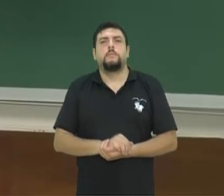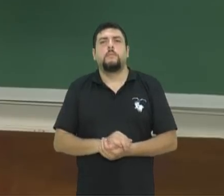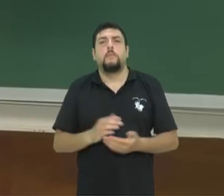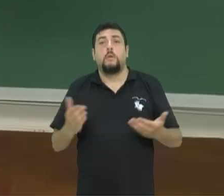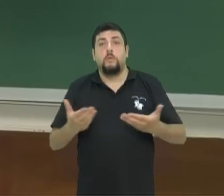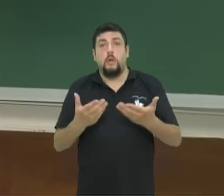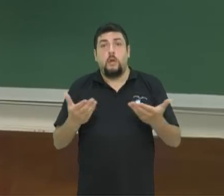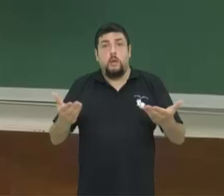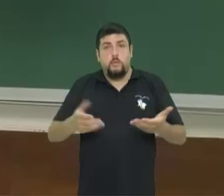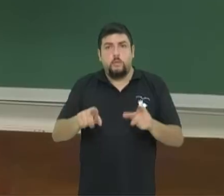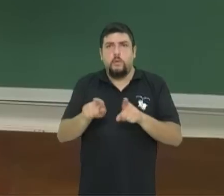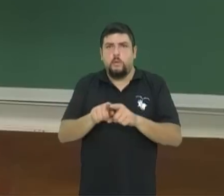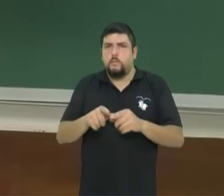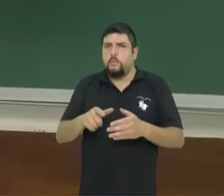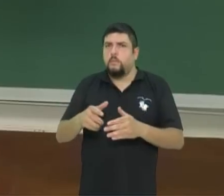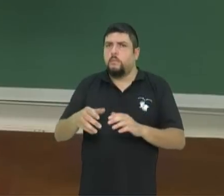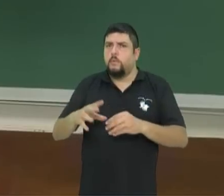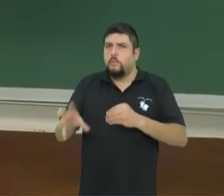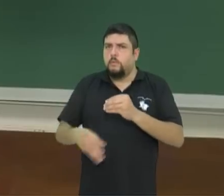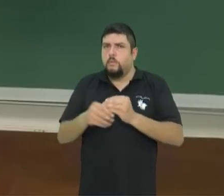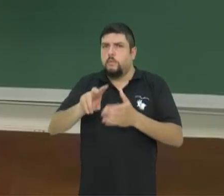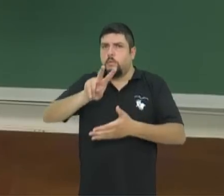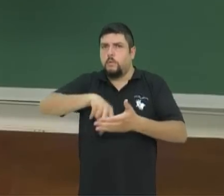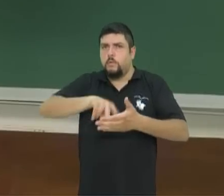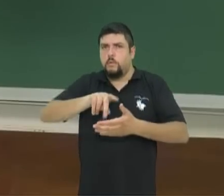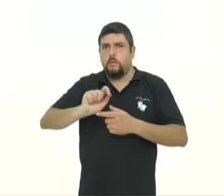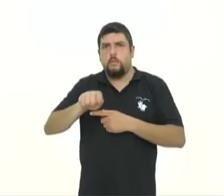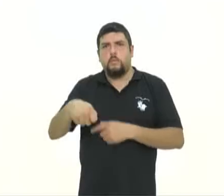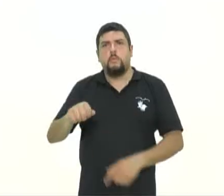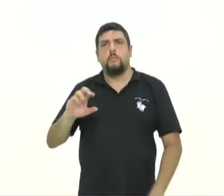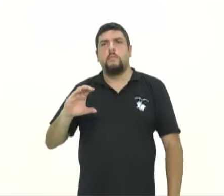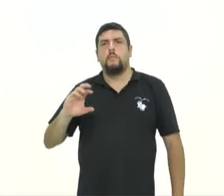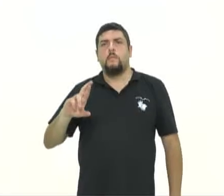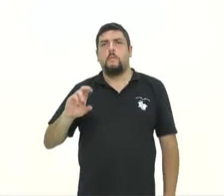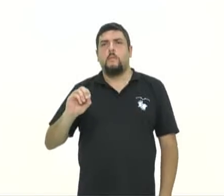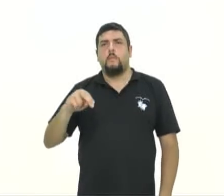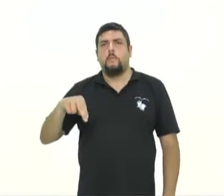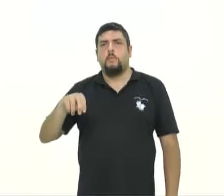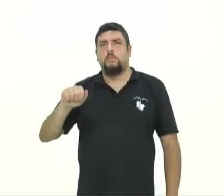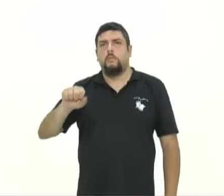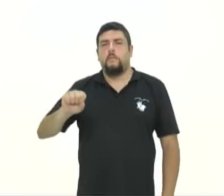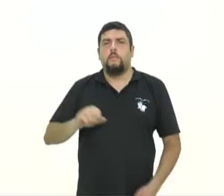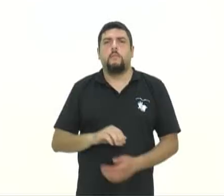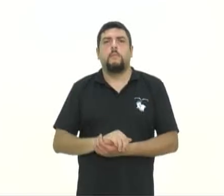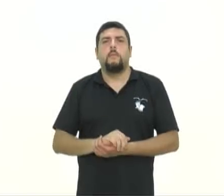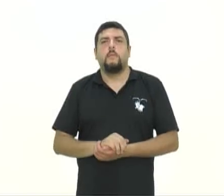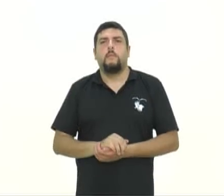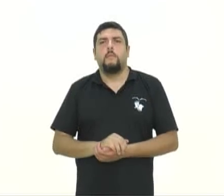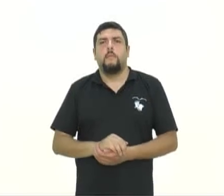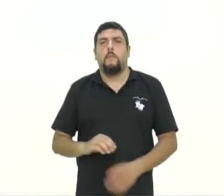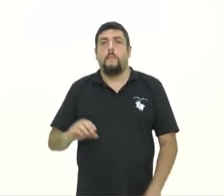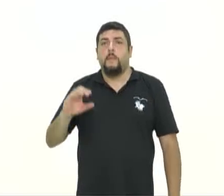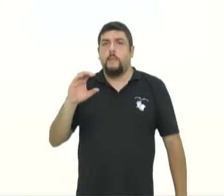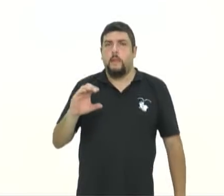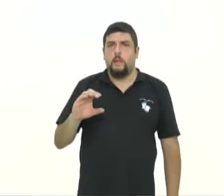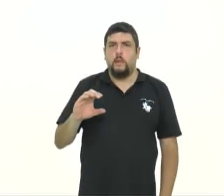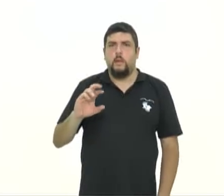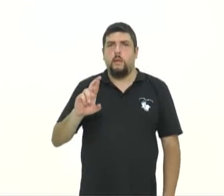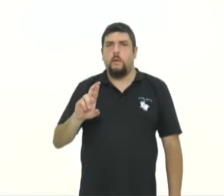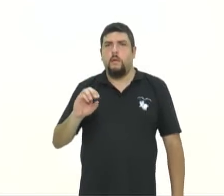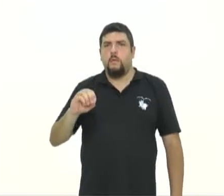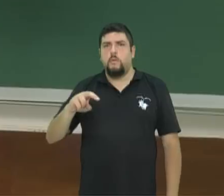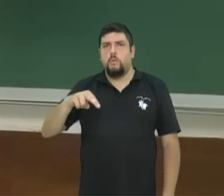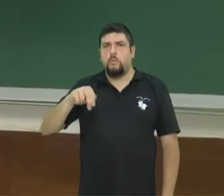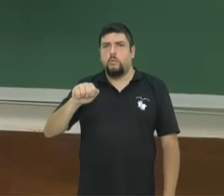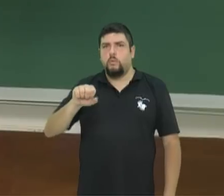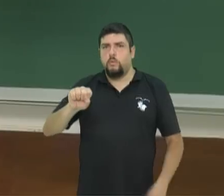uma leitura aqui, mais informações a respeito de Cronos. Então, Cronos originou a palavra crônica, né? Crônica, lembra que